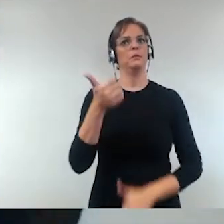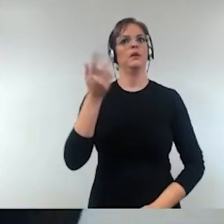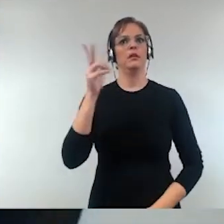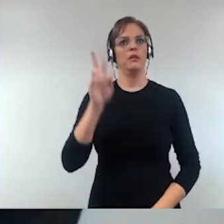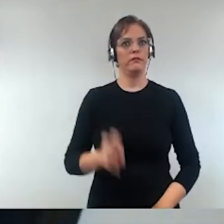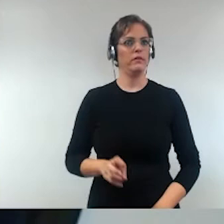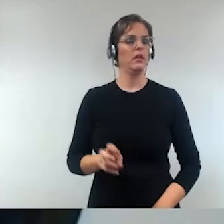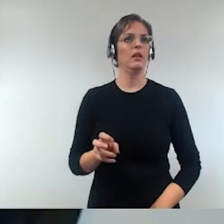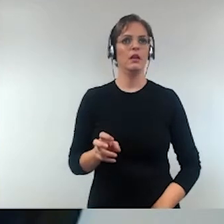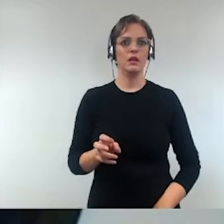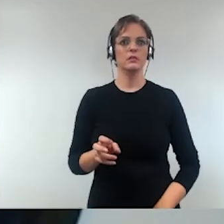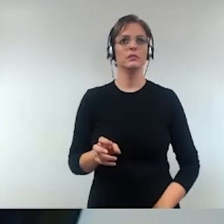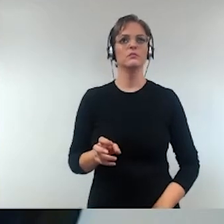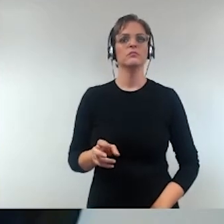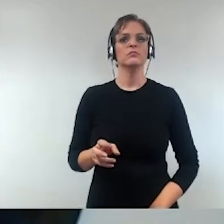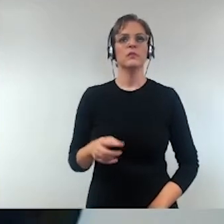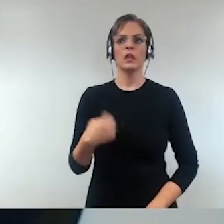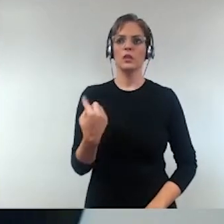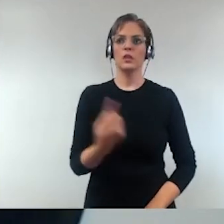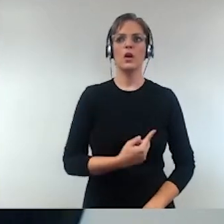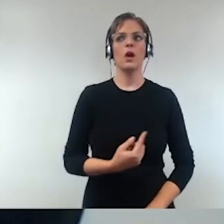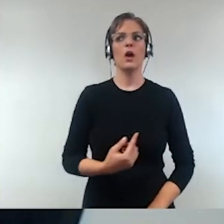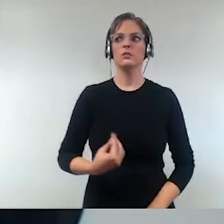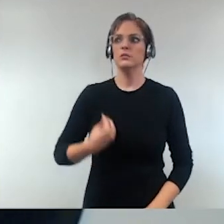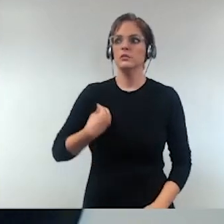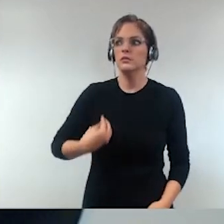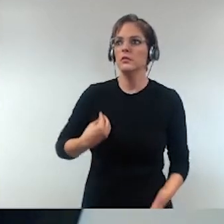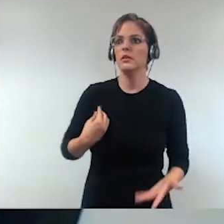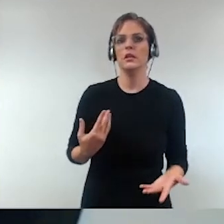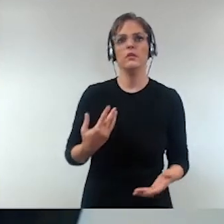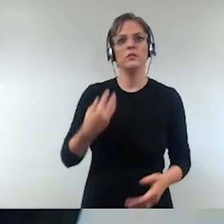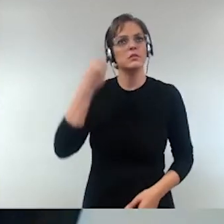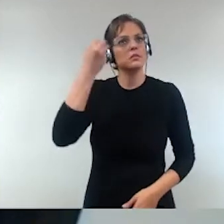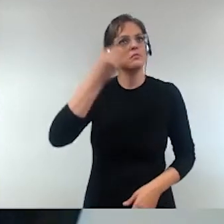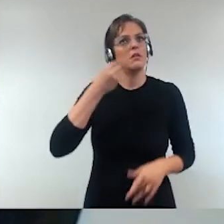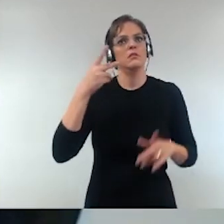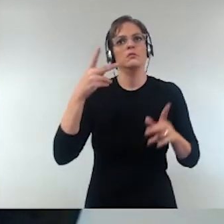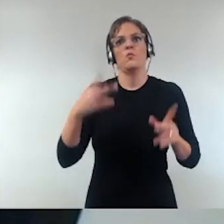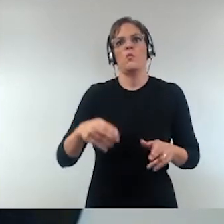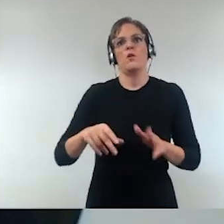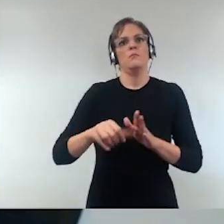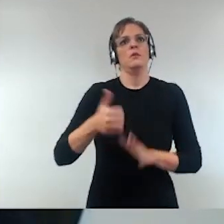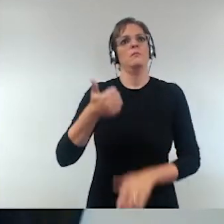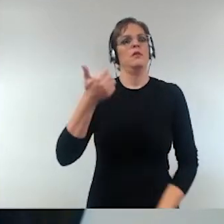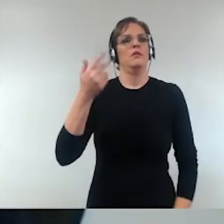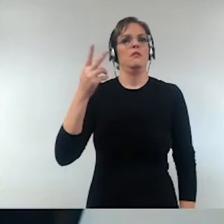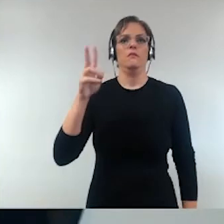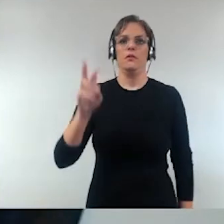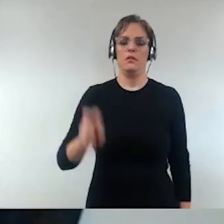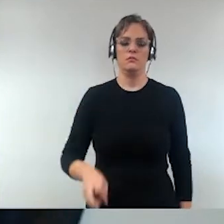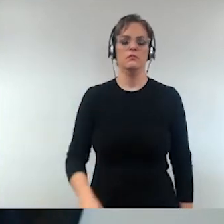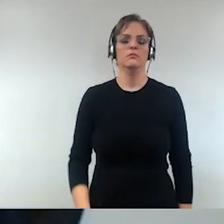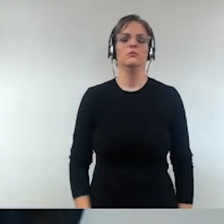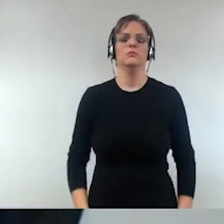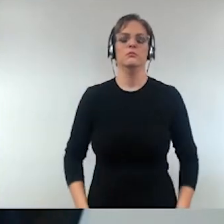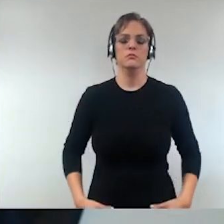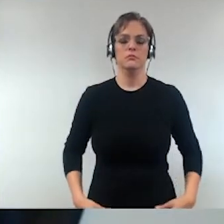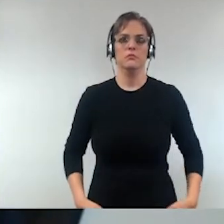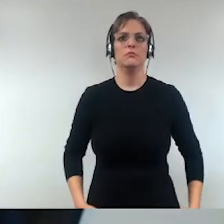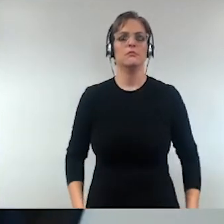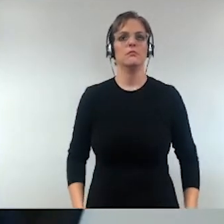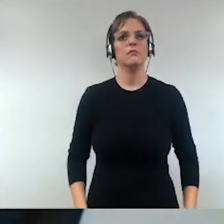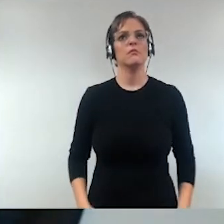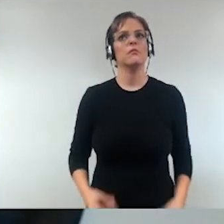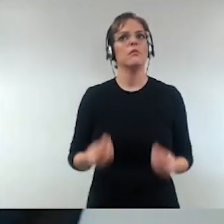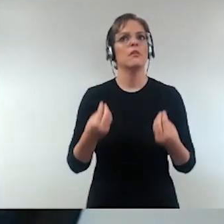nosso tempo, nos encontramos e vivenciamos uma situação como essa, né? Como um fato de efeitos jurídicos